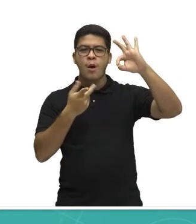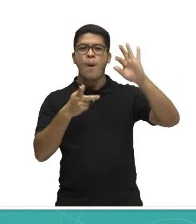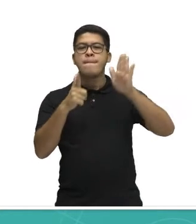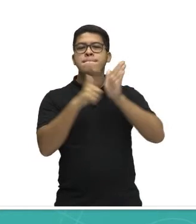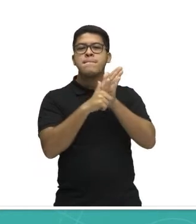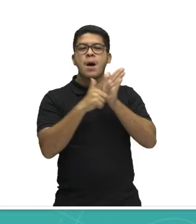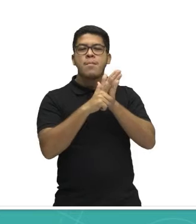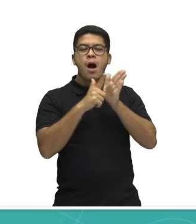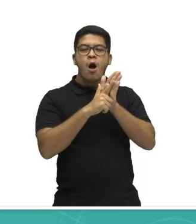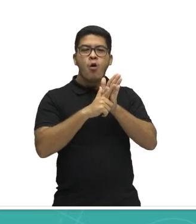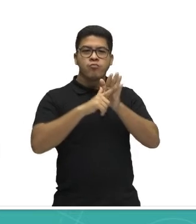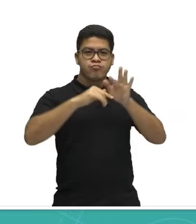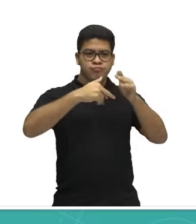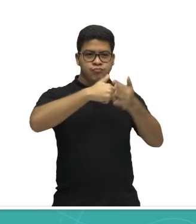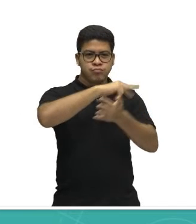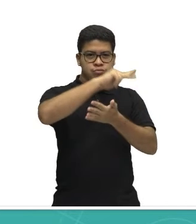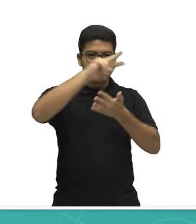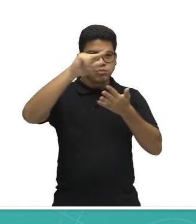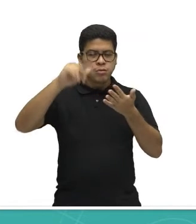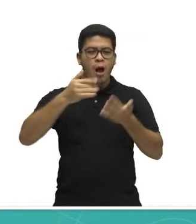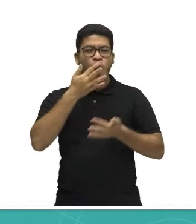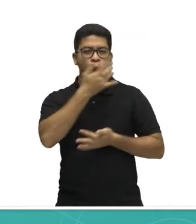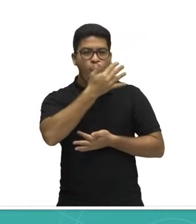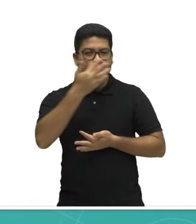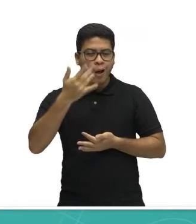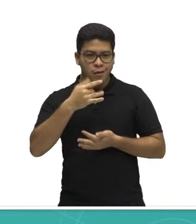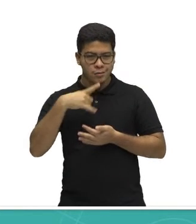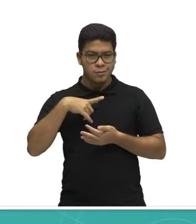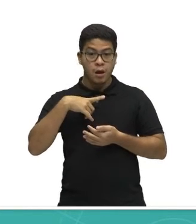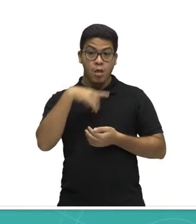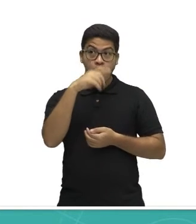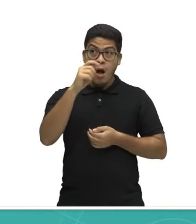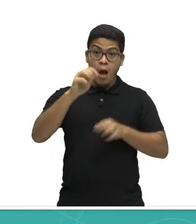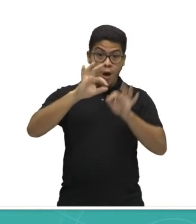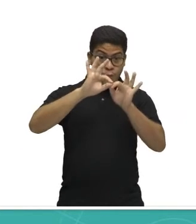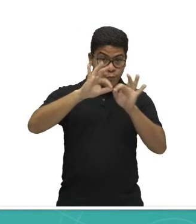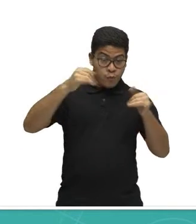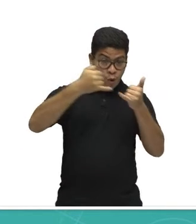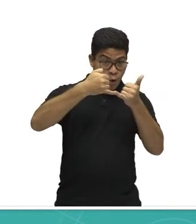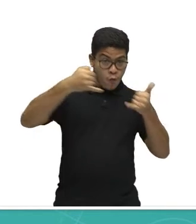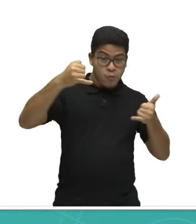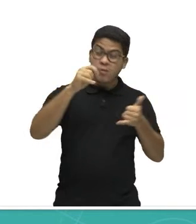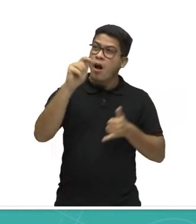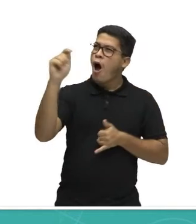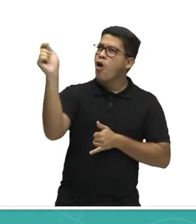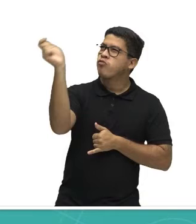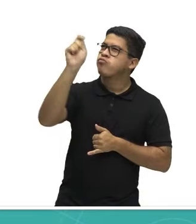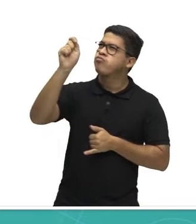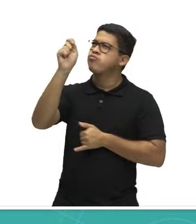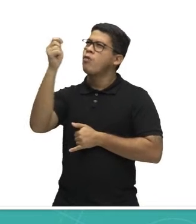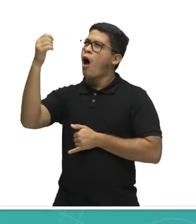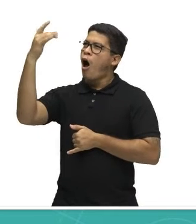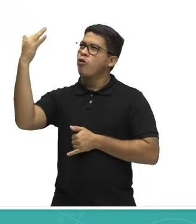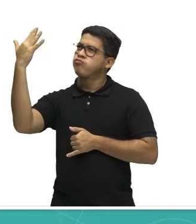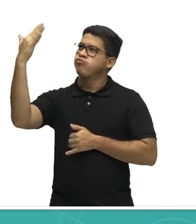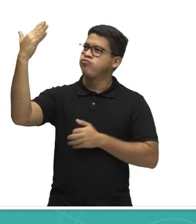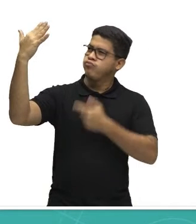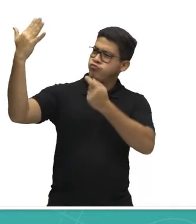ser direcionadas para fazer manobras acrobáticas no céu. Então é muito